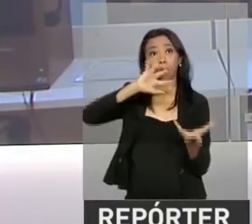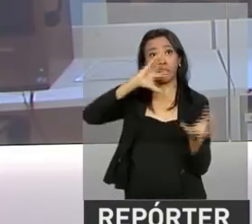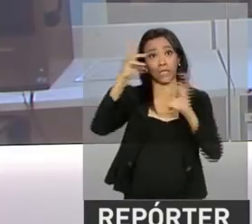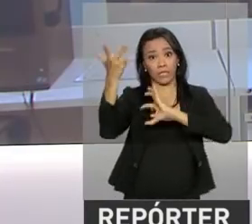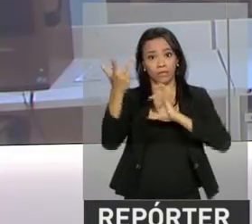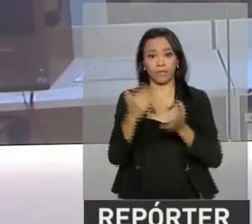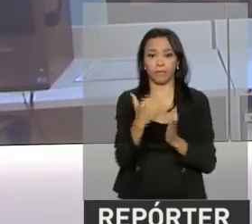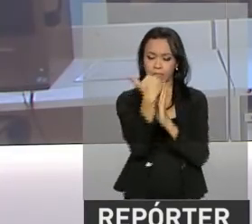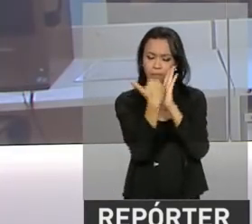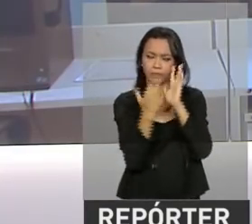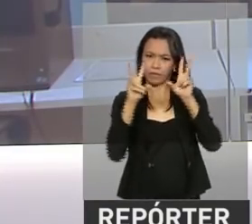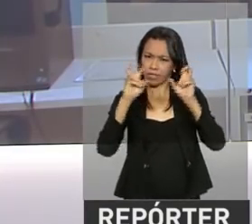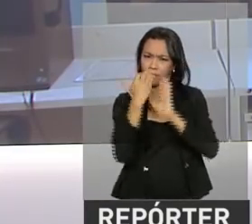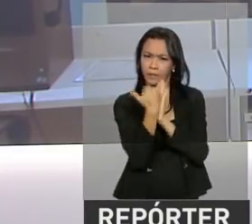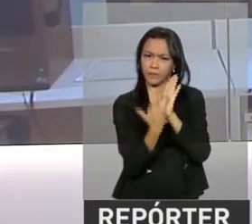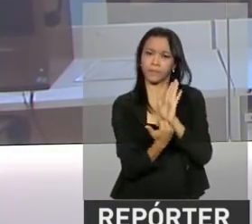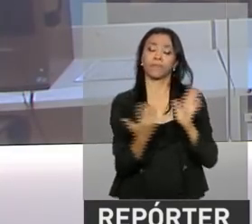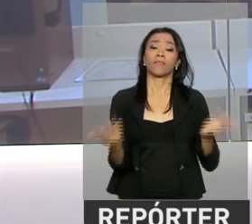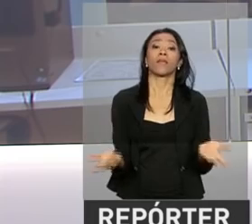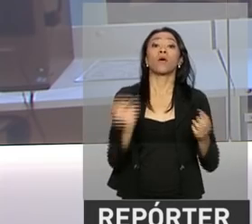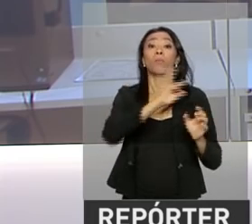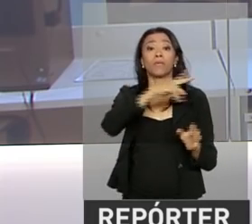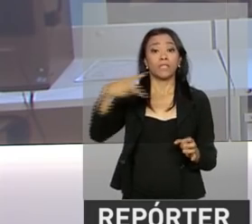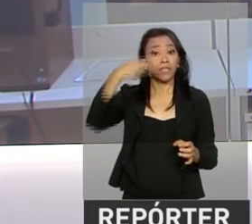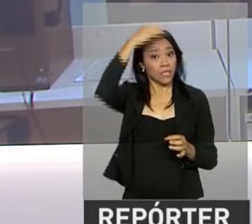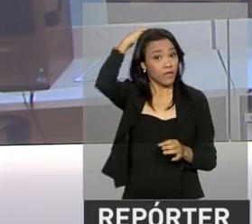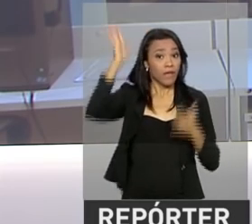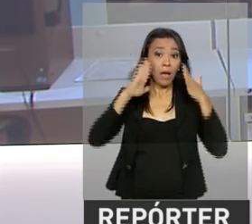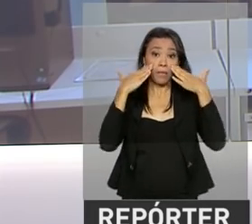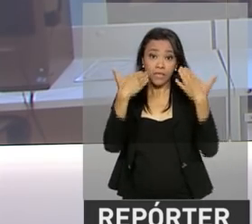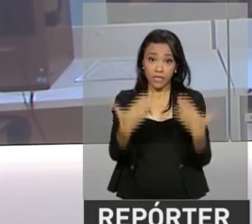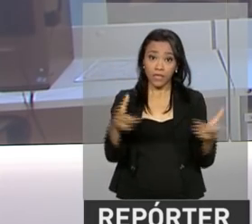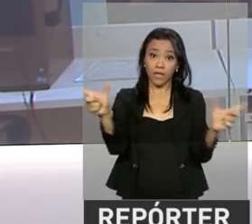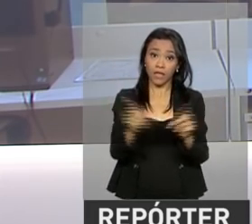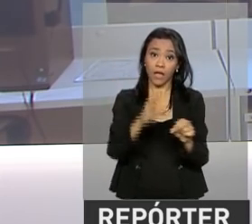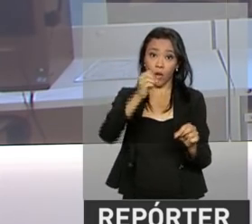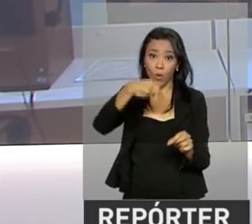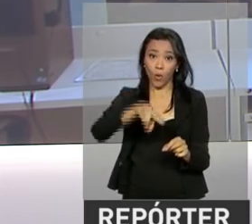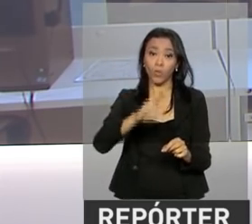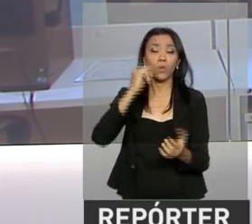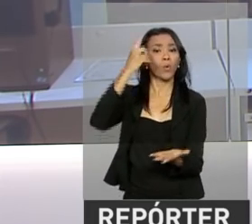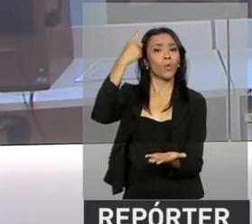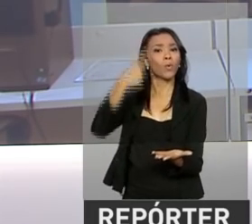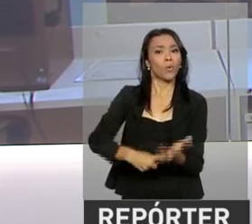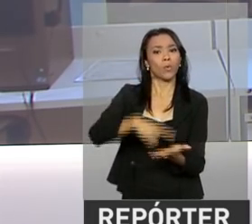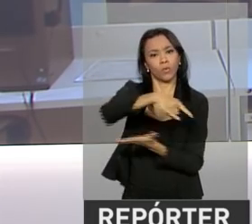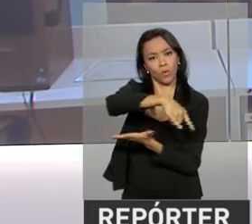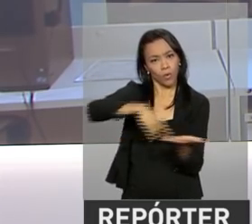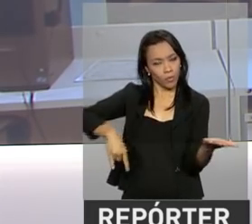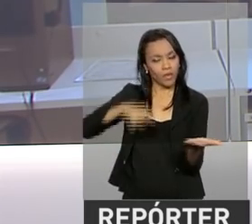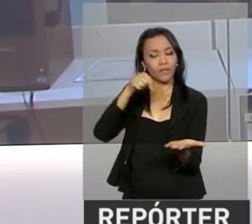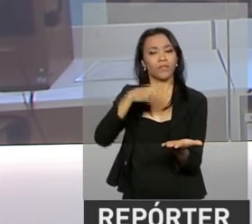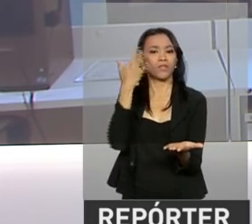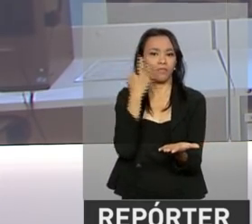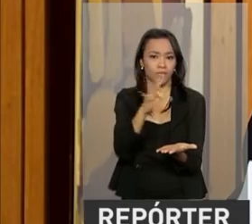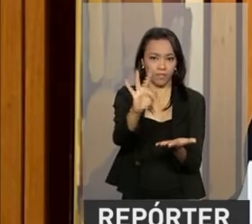E ainda em Nova York, o presidente Temer vai apresentar às Nações Unidas o Acordo de Paris, assinado recentemente pelo